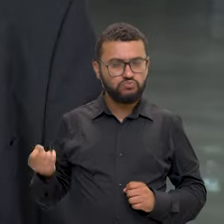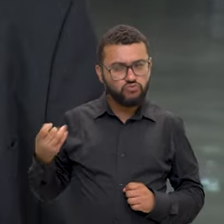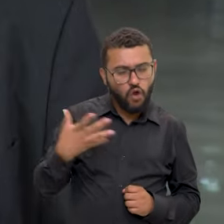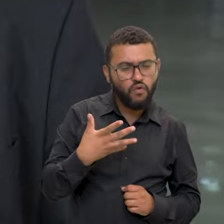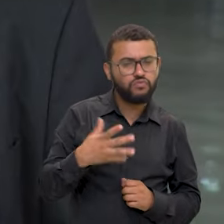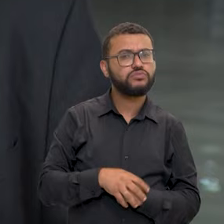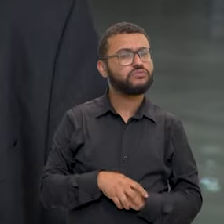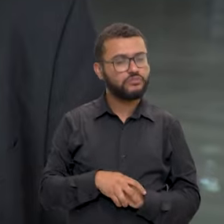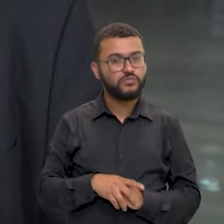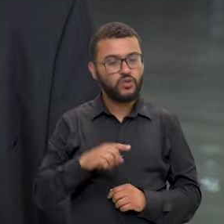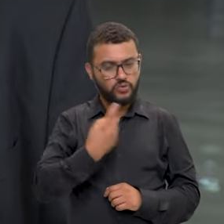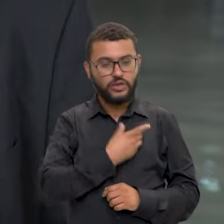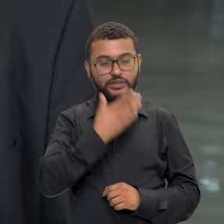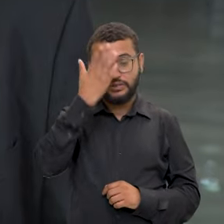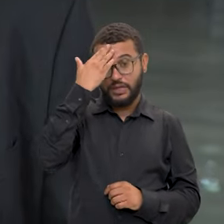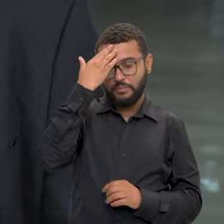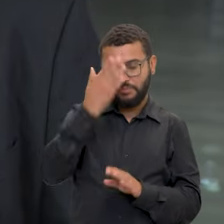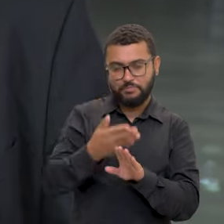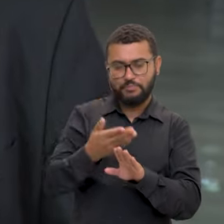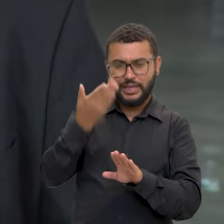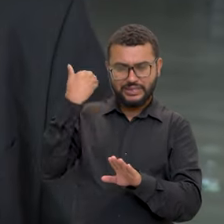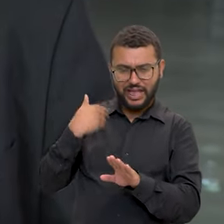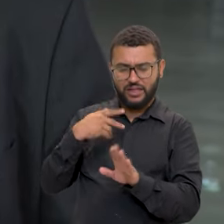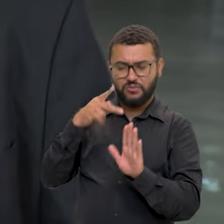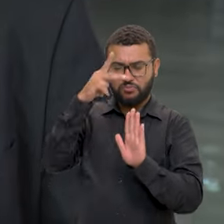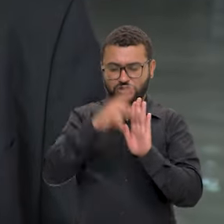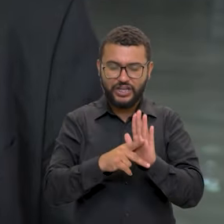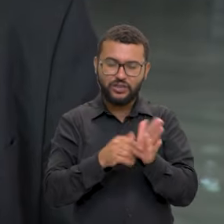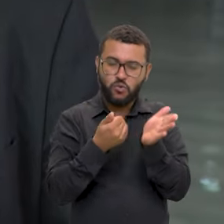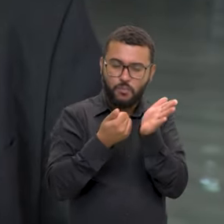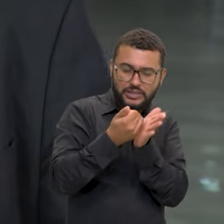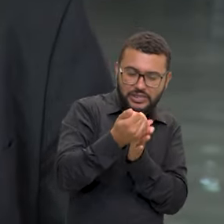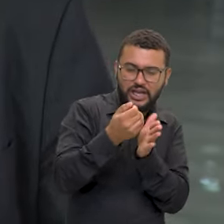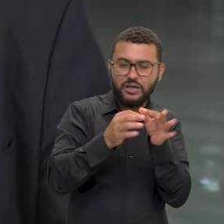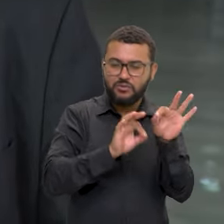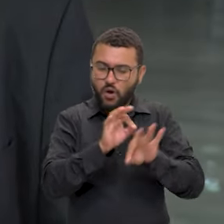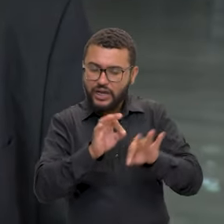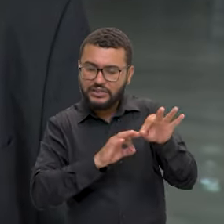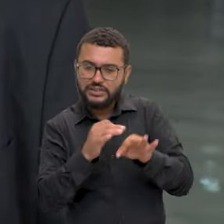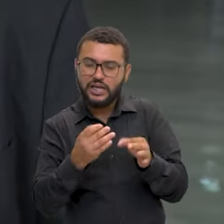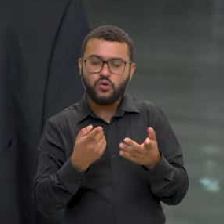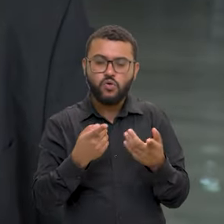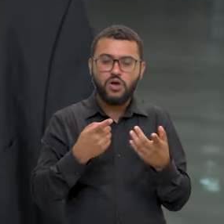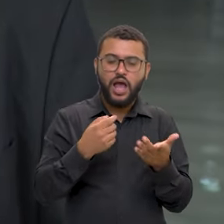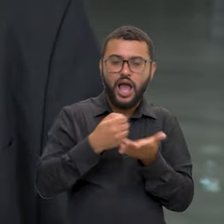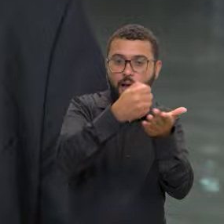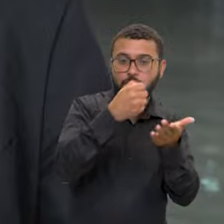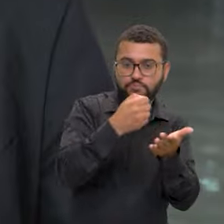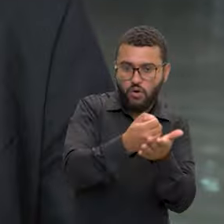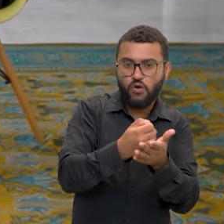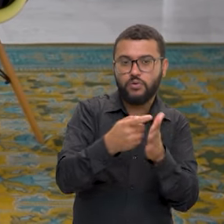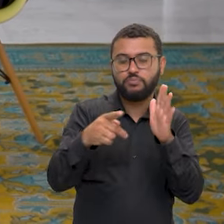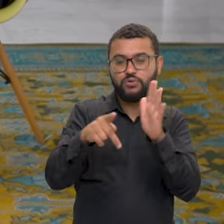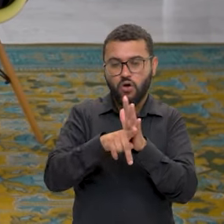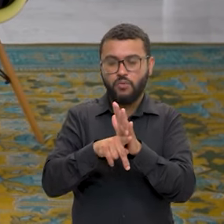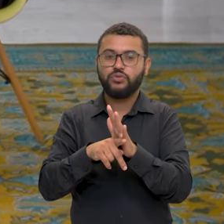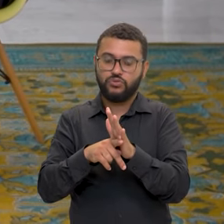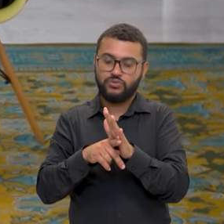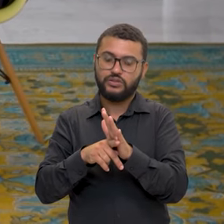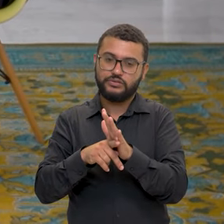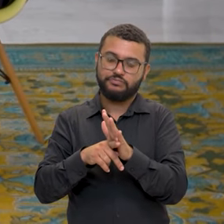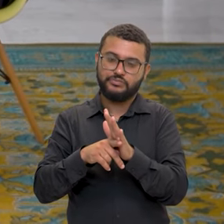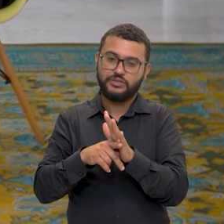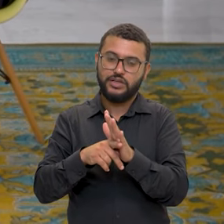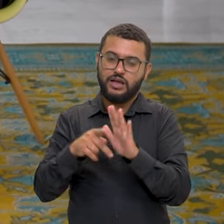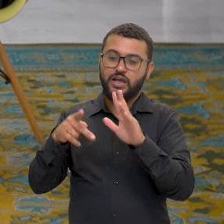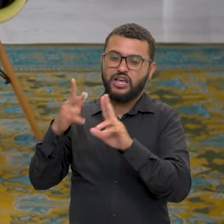né? Essa... a gente praticamente nos outros PACs estava iniciando ainda o apoio e a discussão de fósforo fotovoltaica